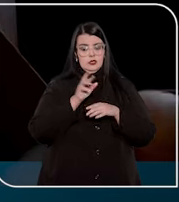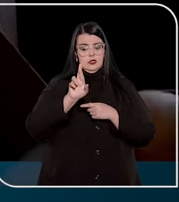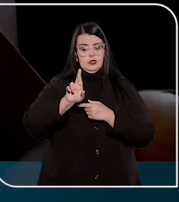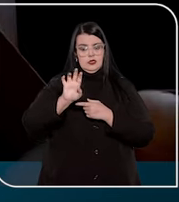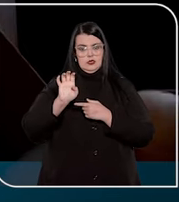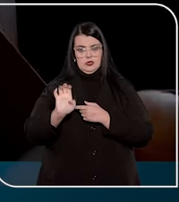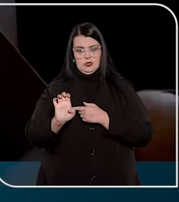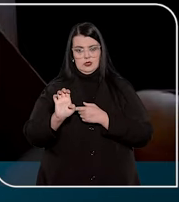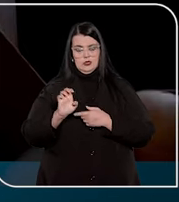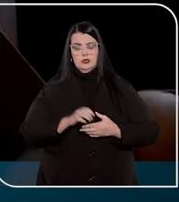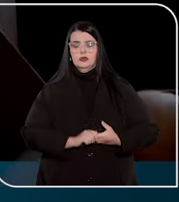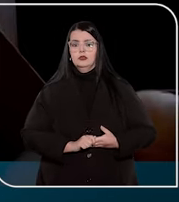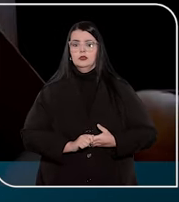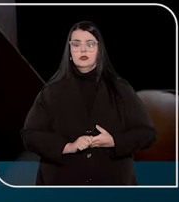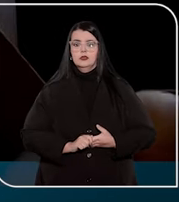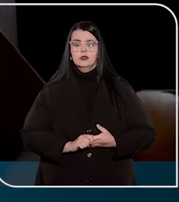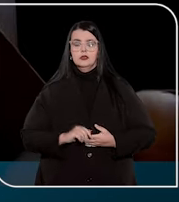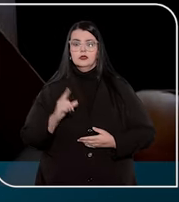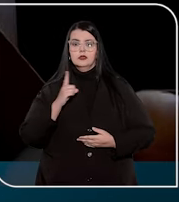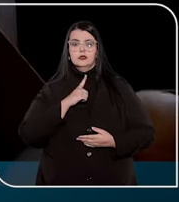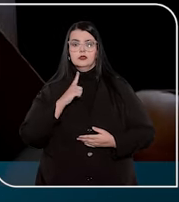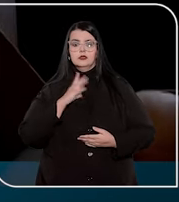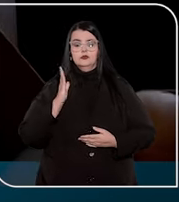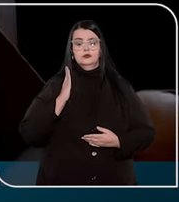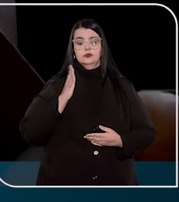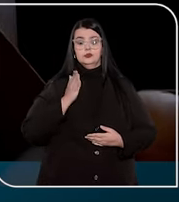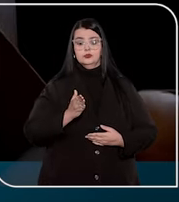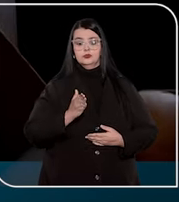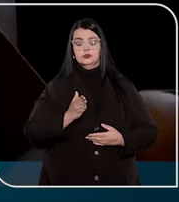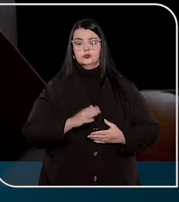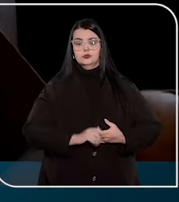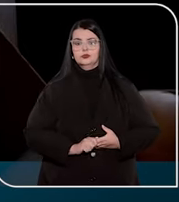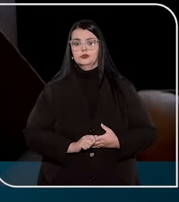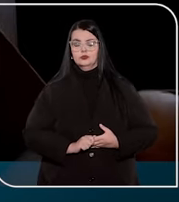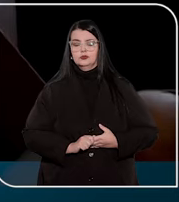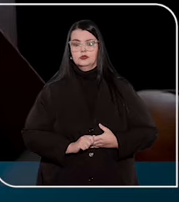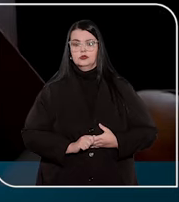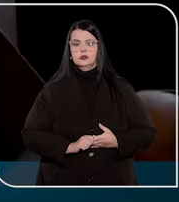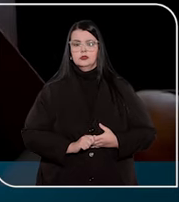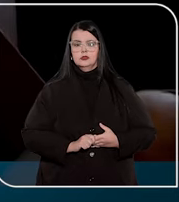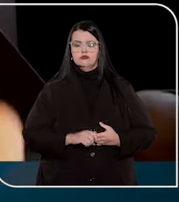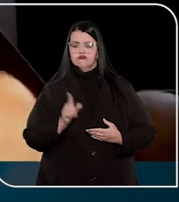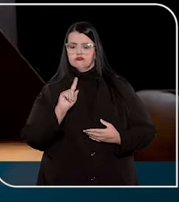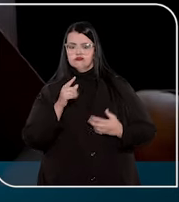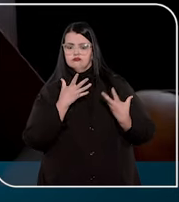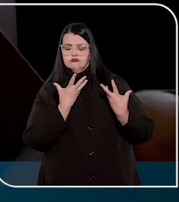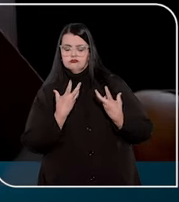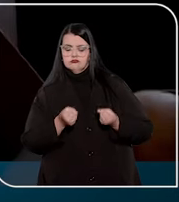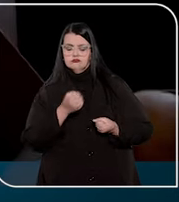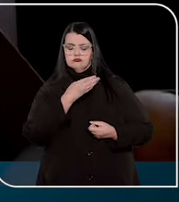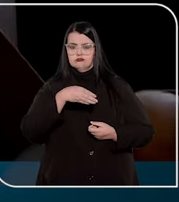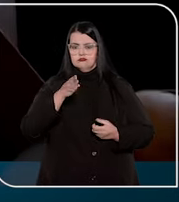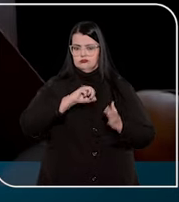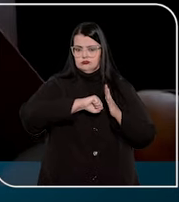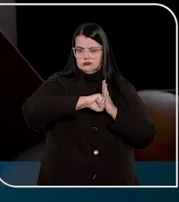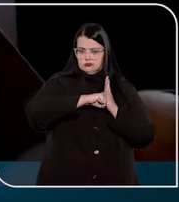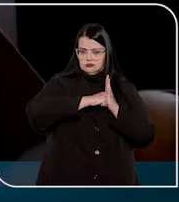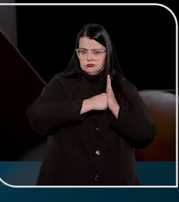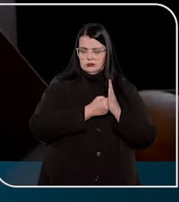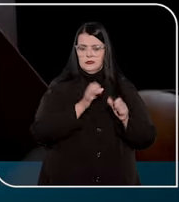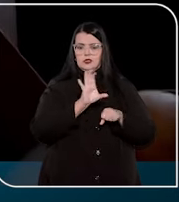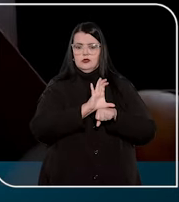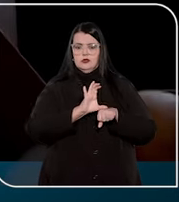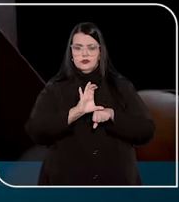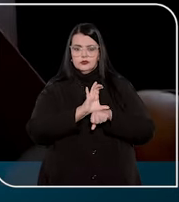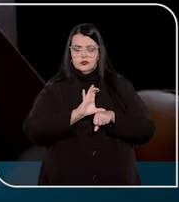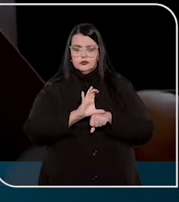recurso extraordinário, só mesmo quando for detectada uma violação direta à Constituição, nos termos